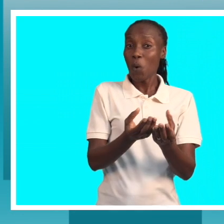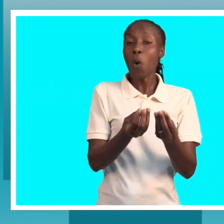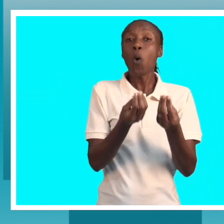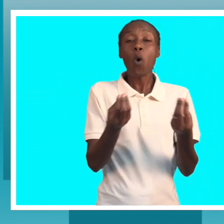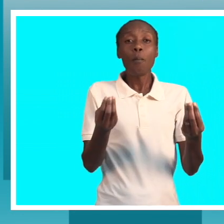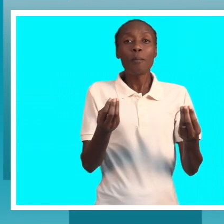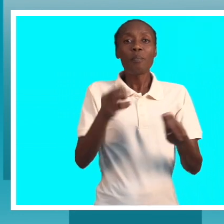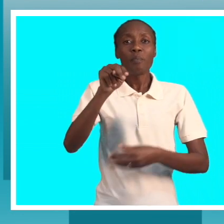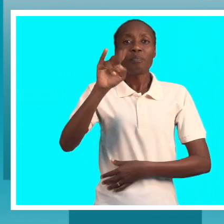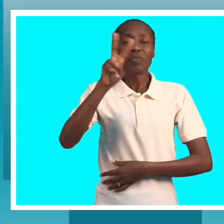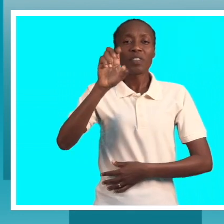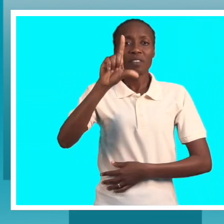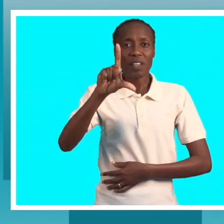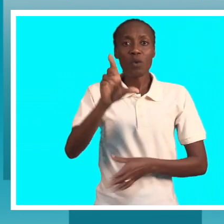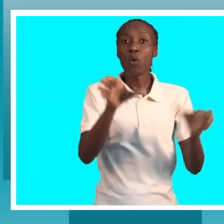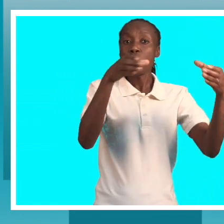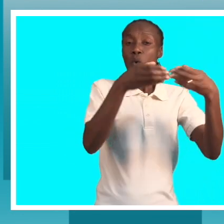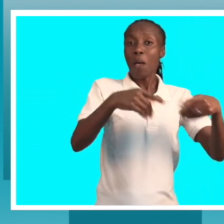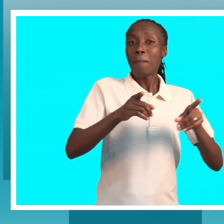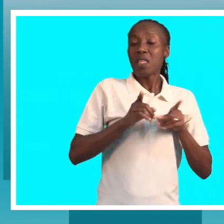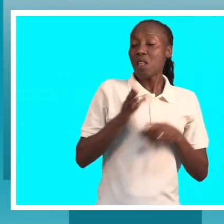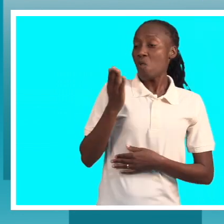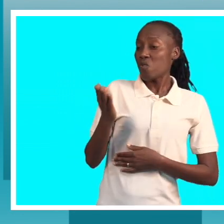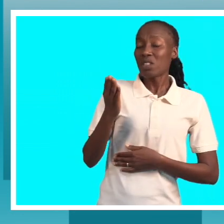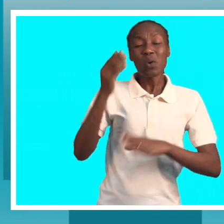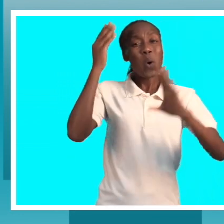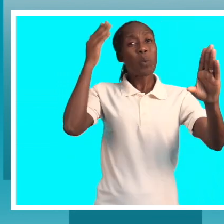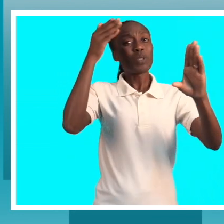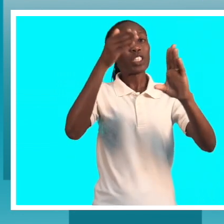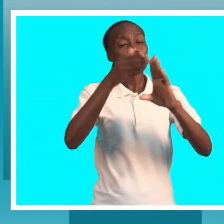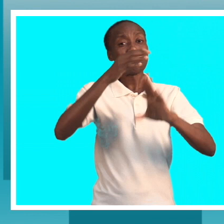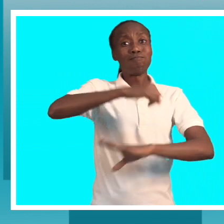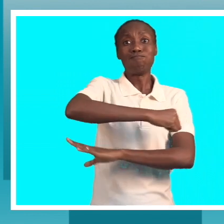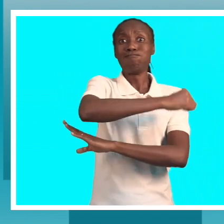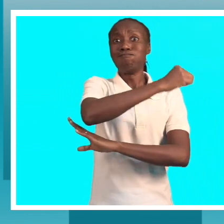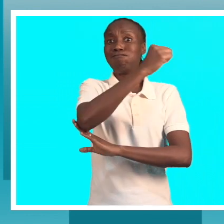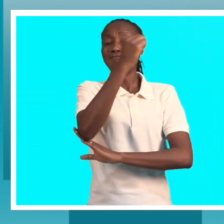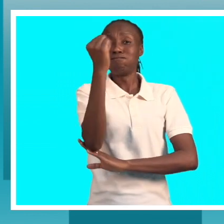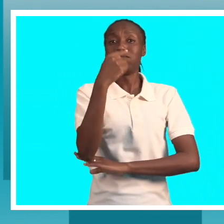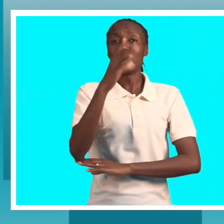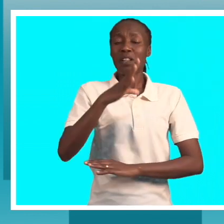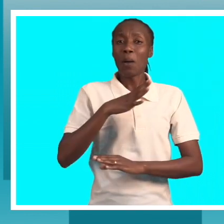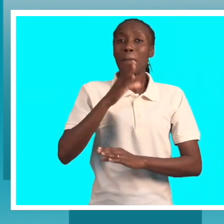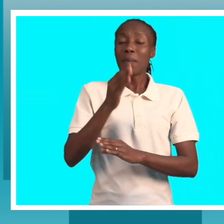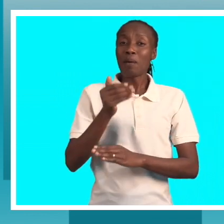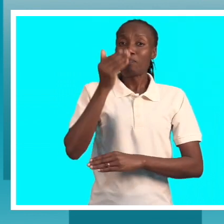Qual é o vosso objetivo? Ser campeão, também qualificar-se para o Campeonato do Mundo, estando nos 5 milhões